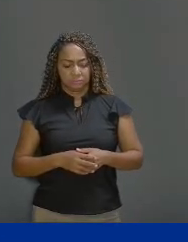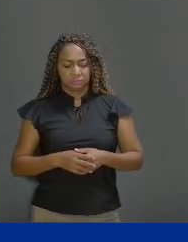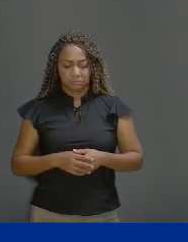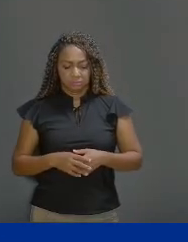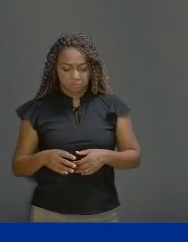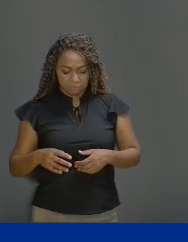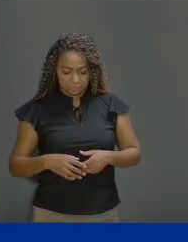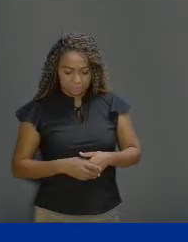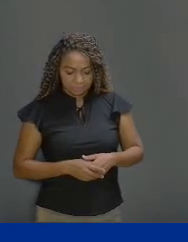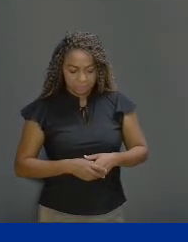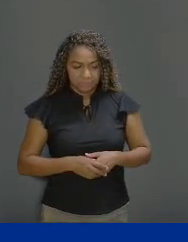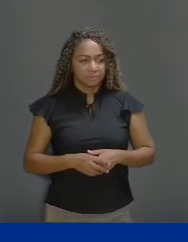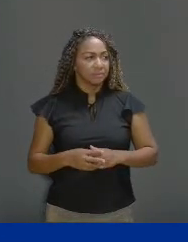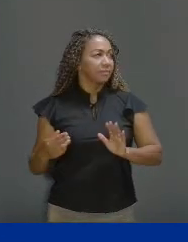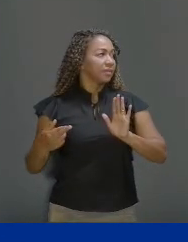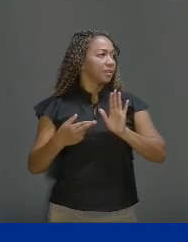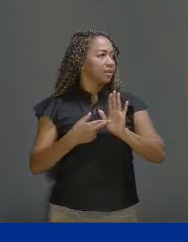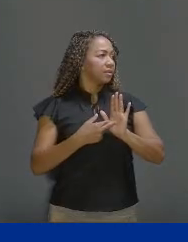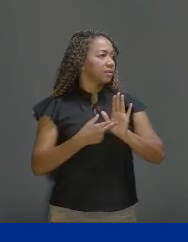Relator?